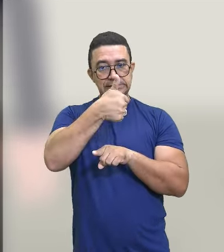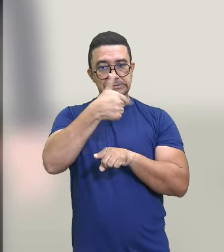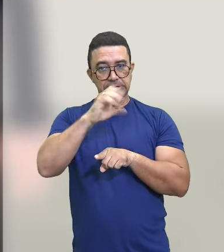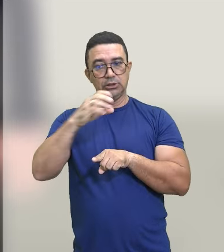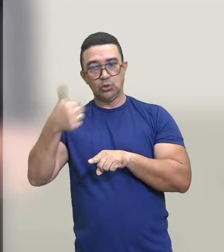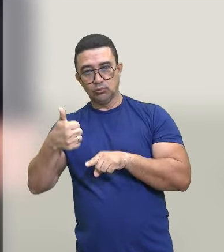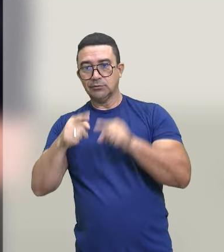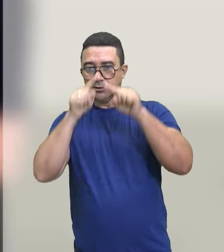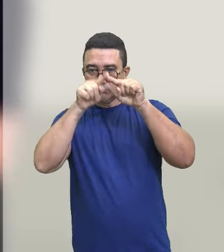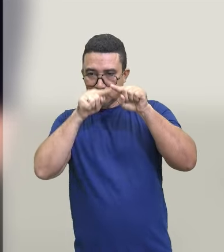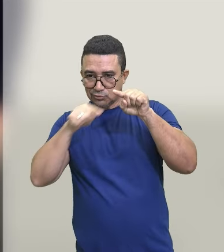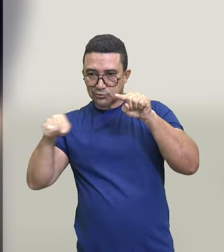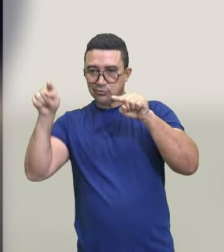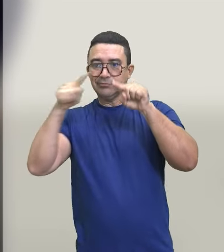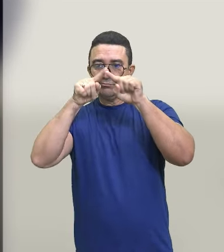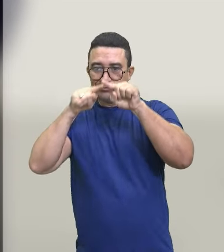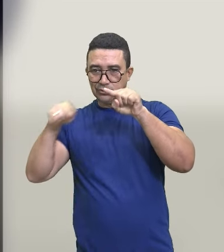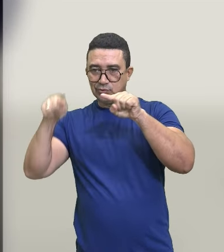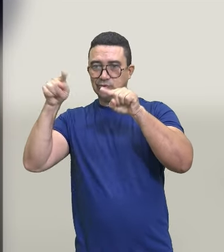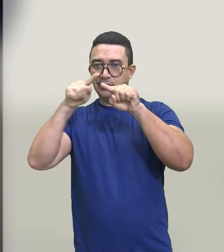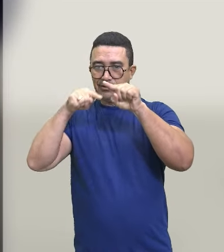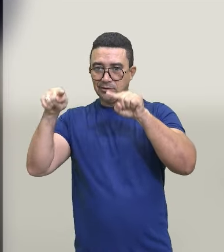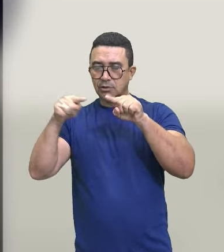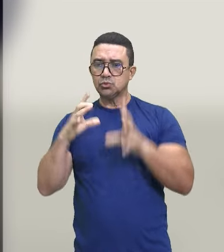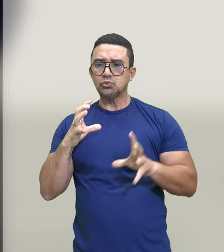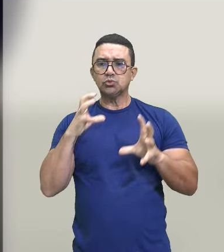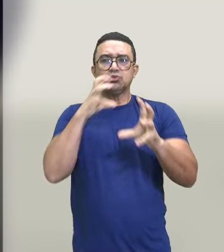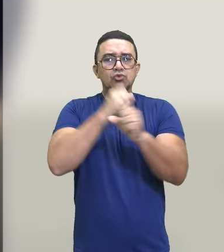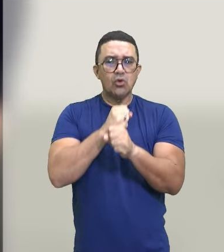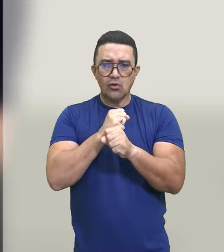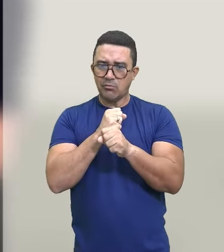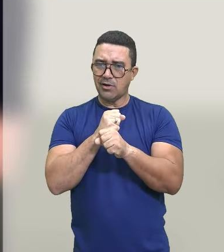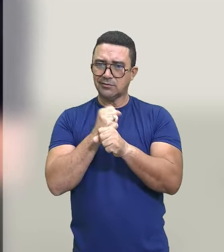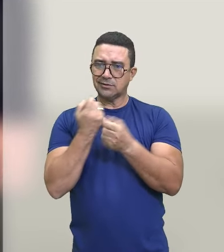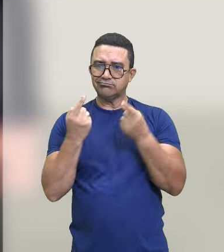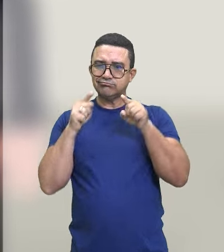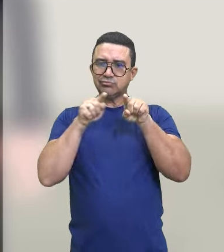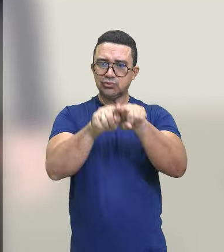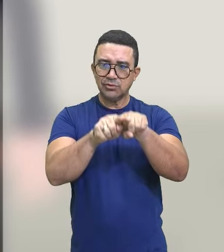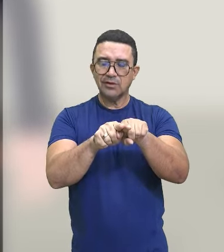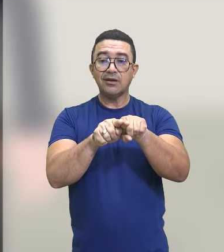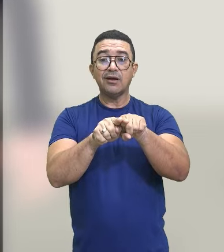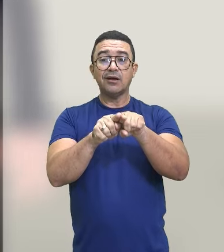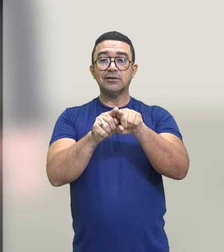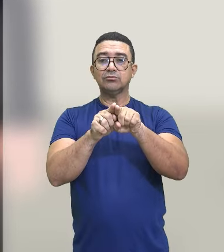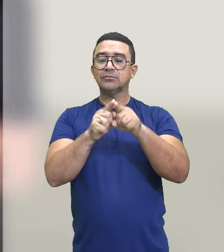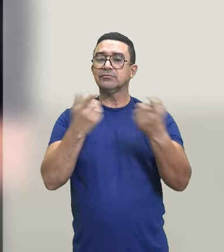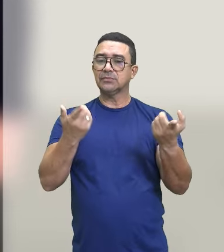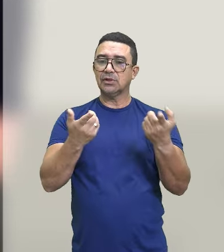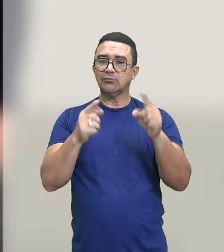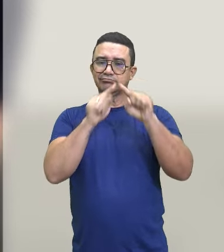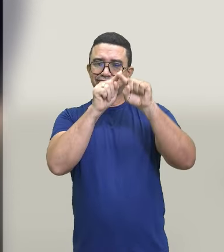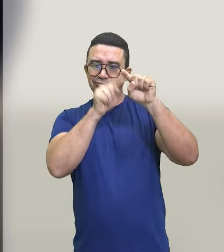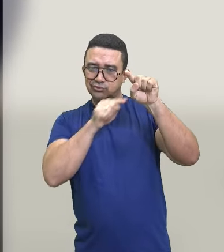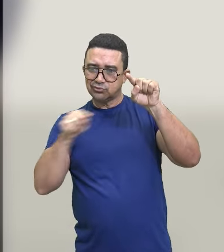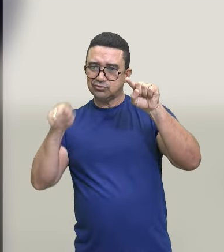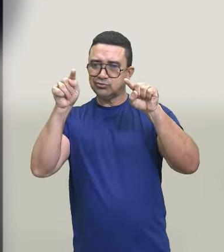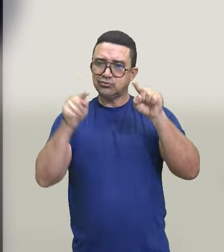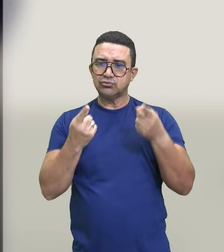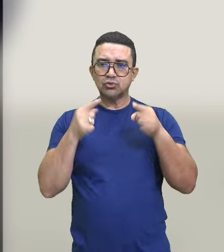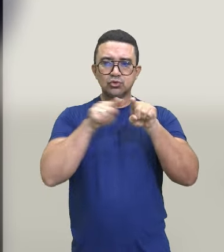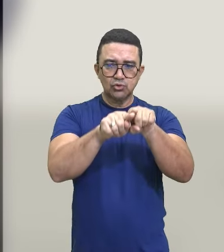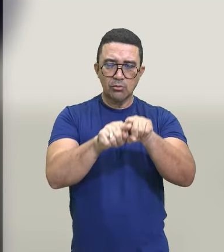E assim por diante. Como a soma de todos os pares de termos equidistantes dos extremos resultava